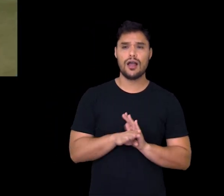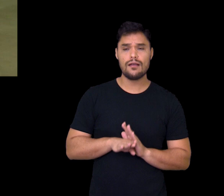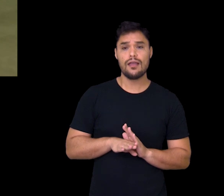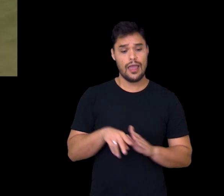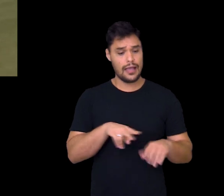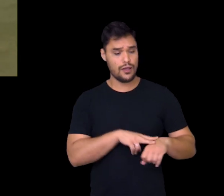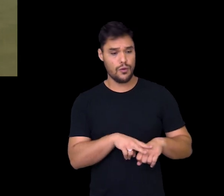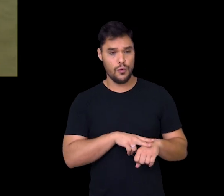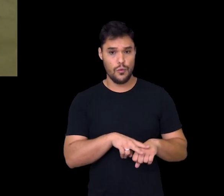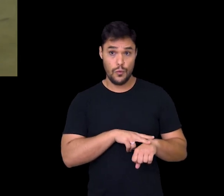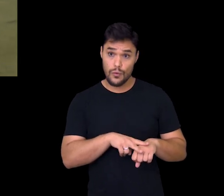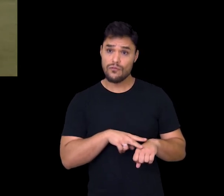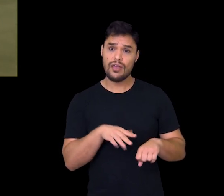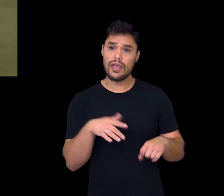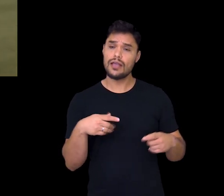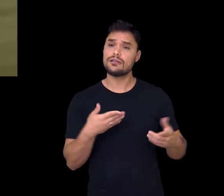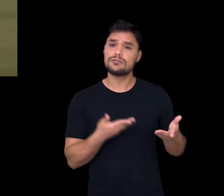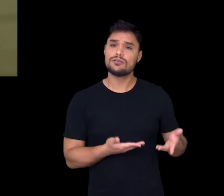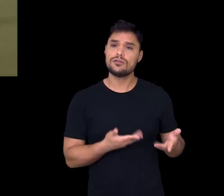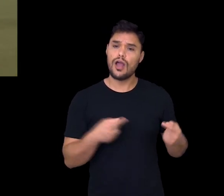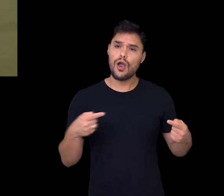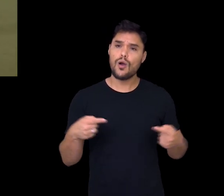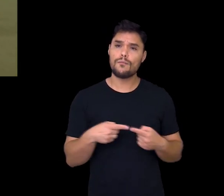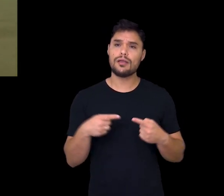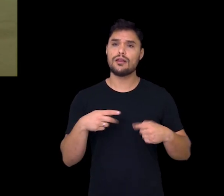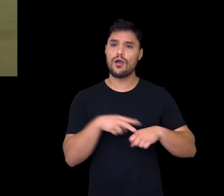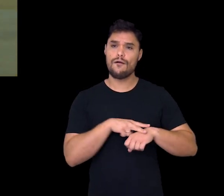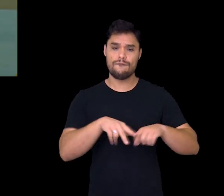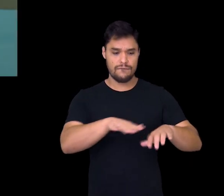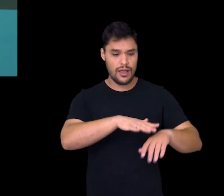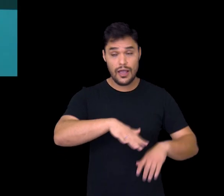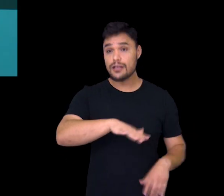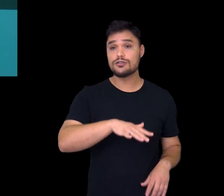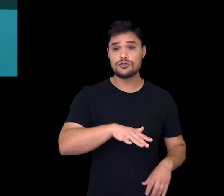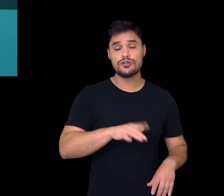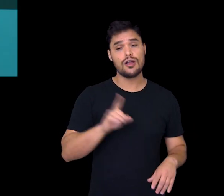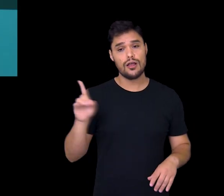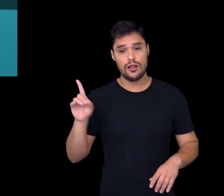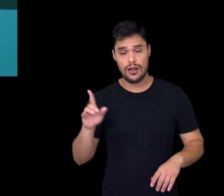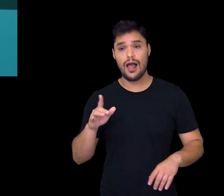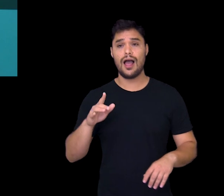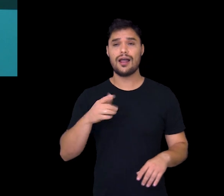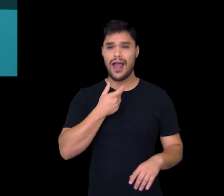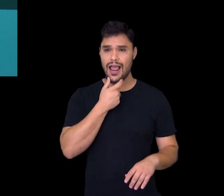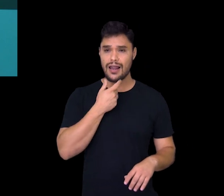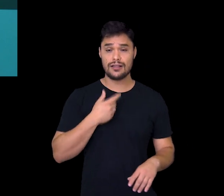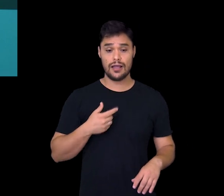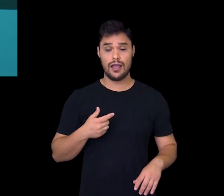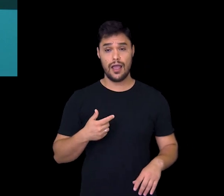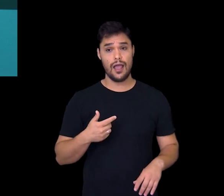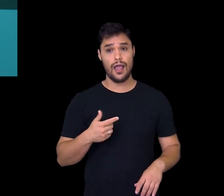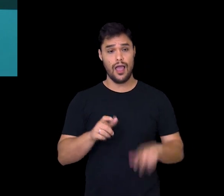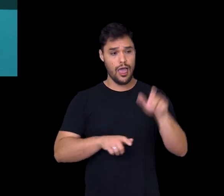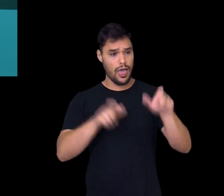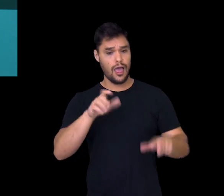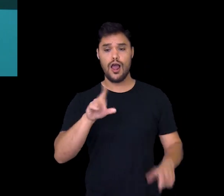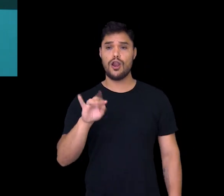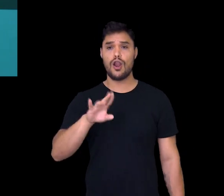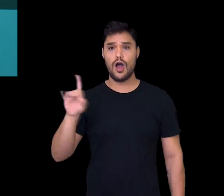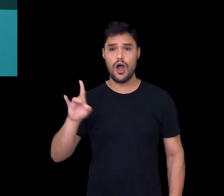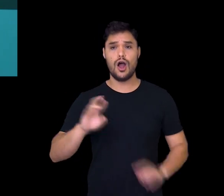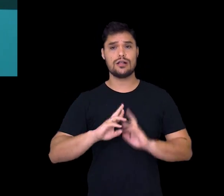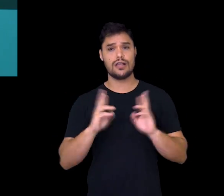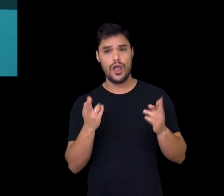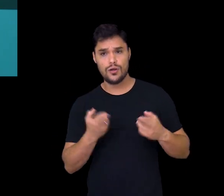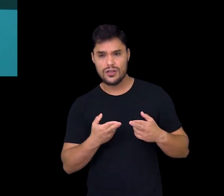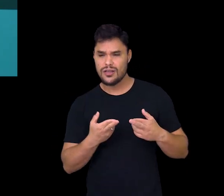ver com o Salão Verde que tem lá na Inglaterra, que os lords se reuniam no gramado? E coisa. Não tem, é